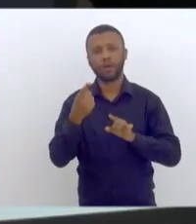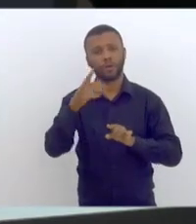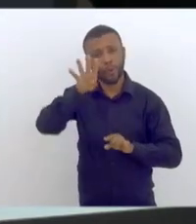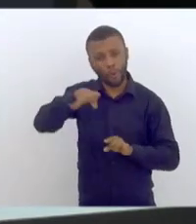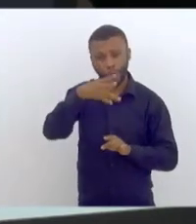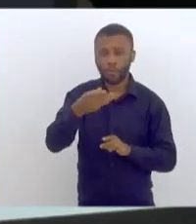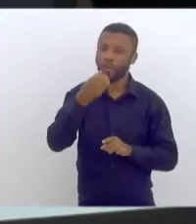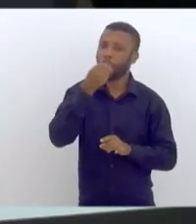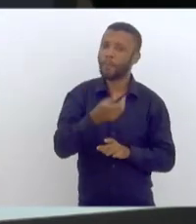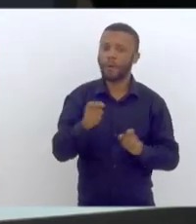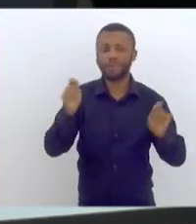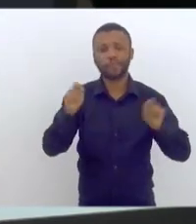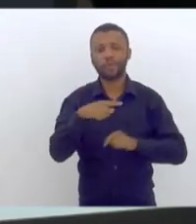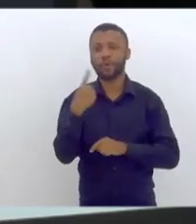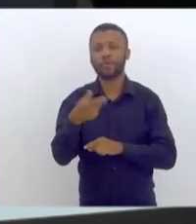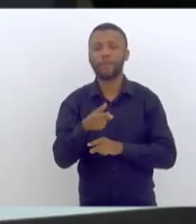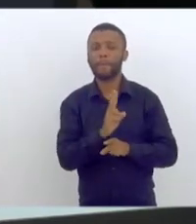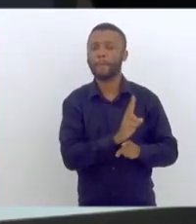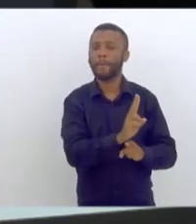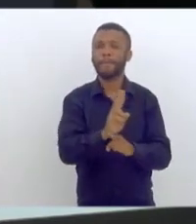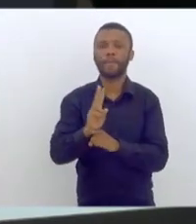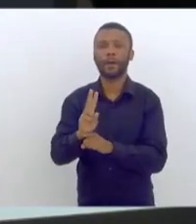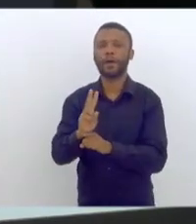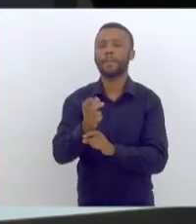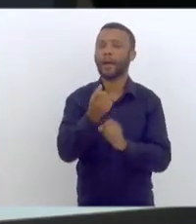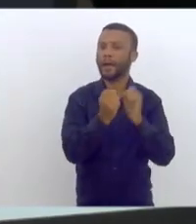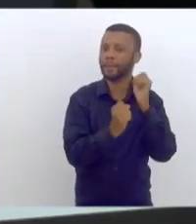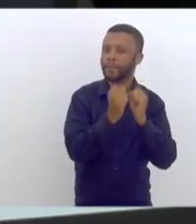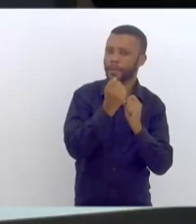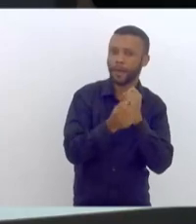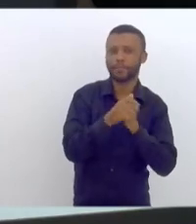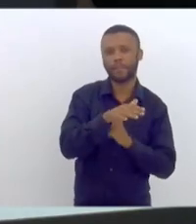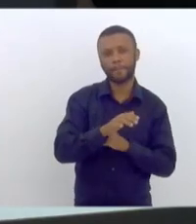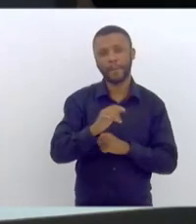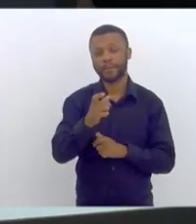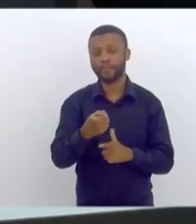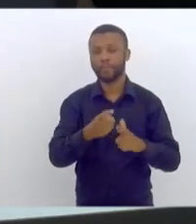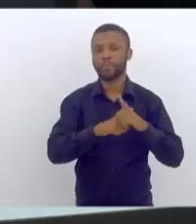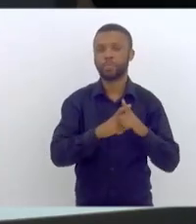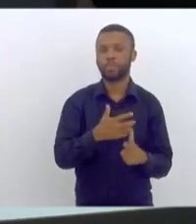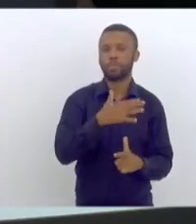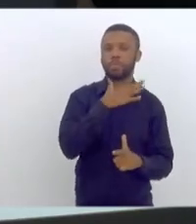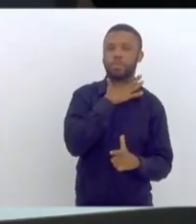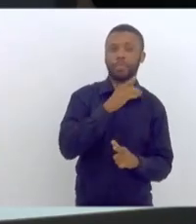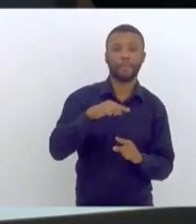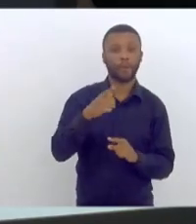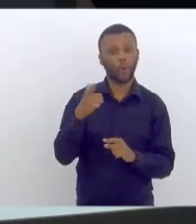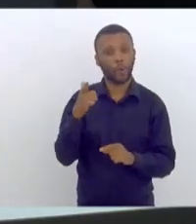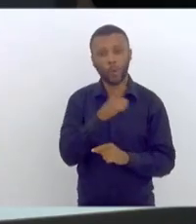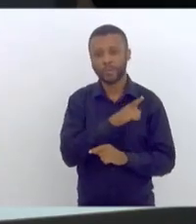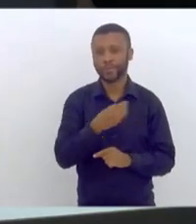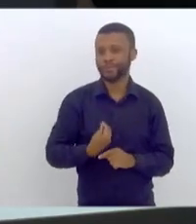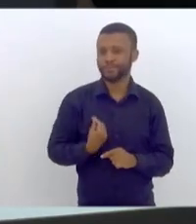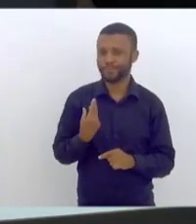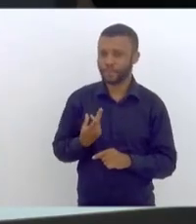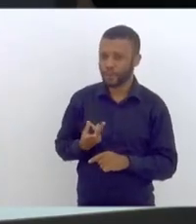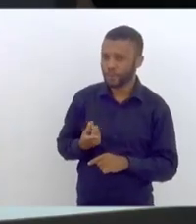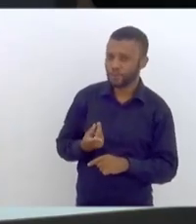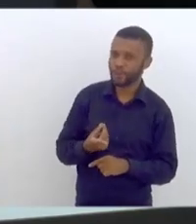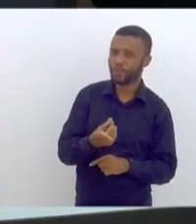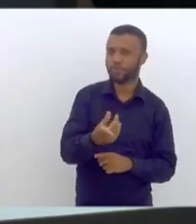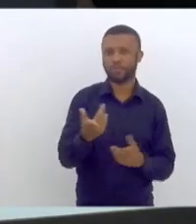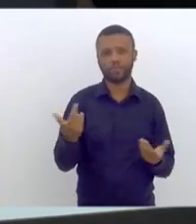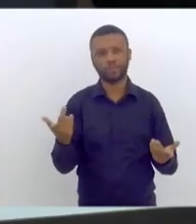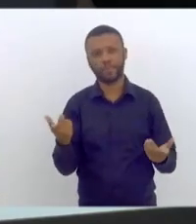a gente emprestou para micro e pequenos empresários que estavam com dívidas e depois eles é conseguiram sobreviver né